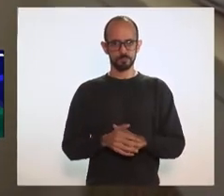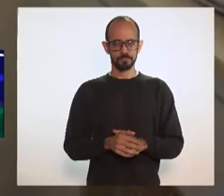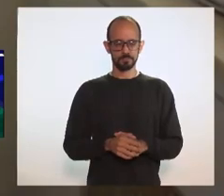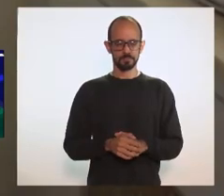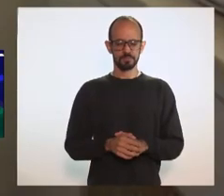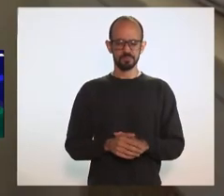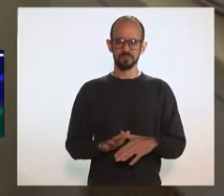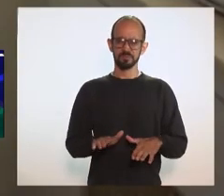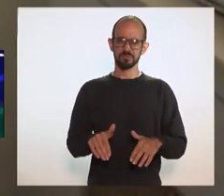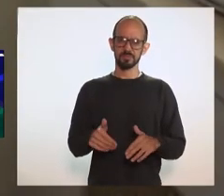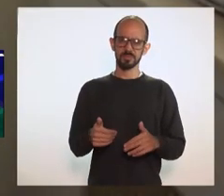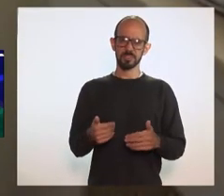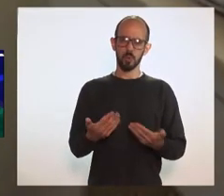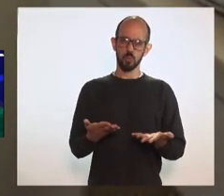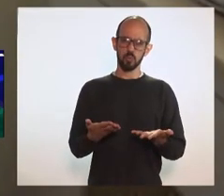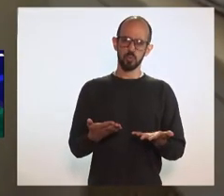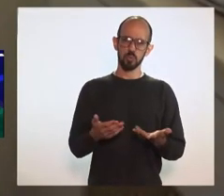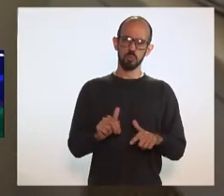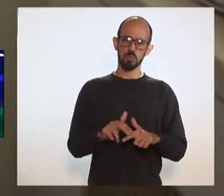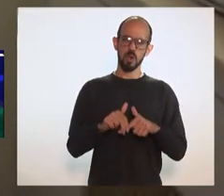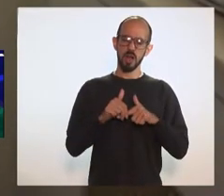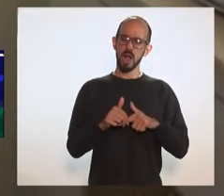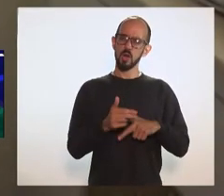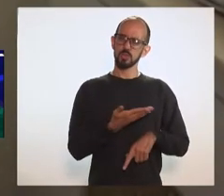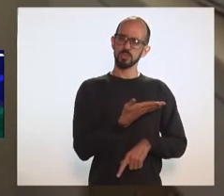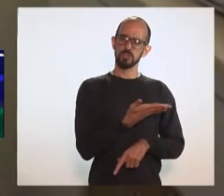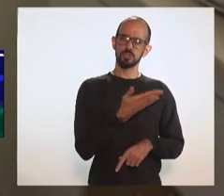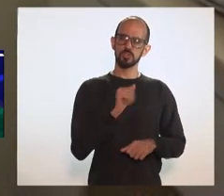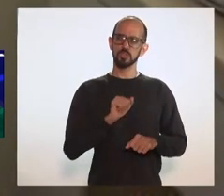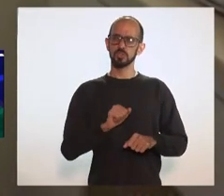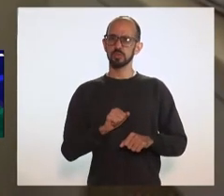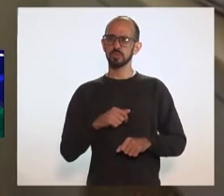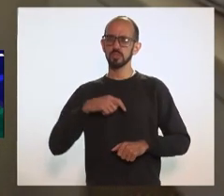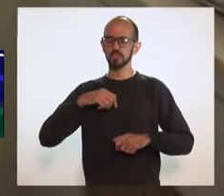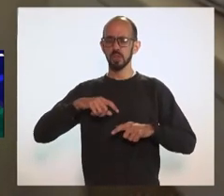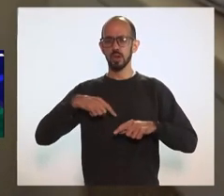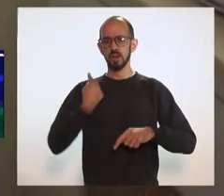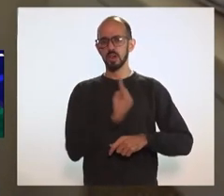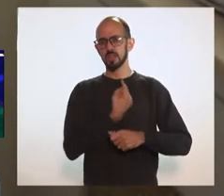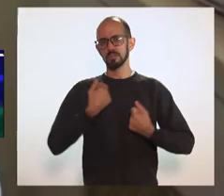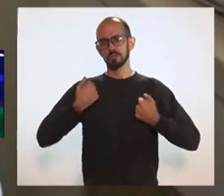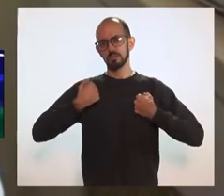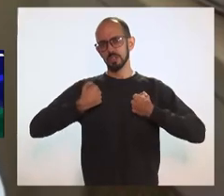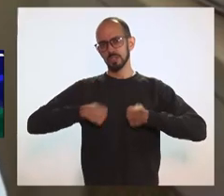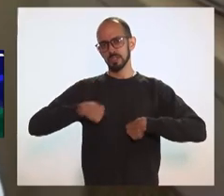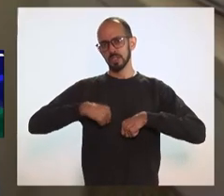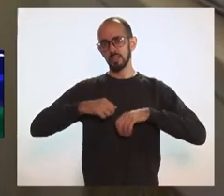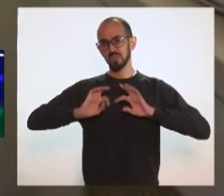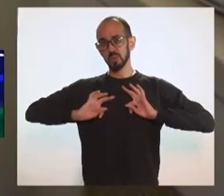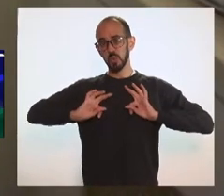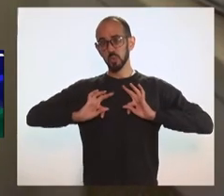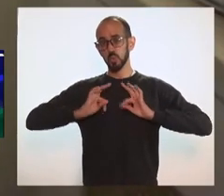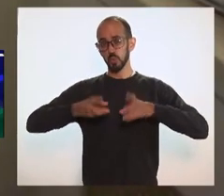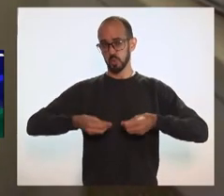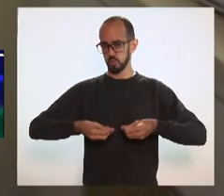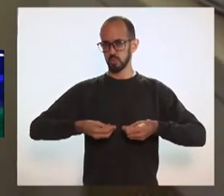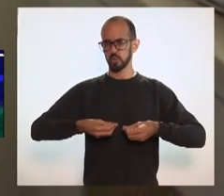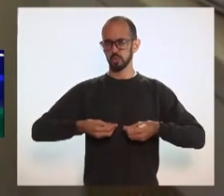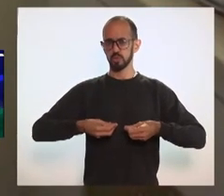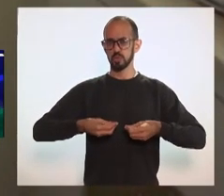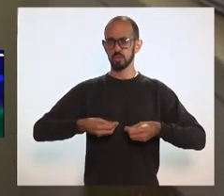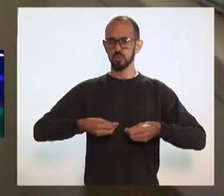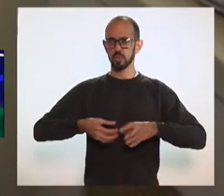Olha, diante disso, devíamos estar todos, sem exceção,